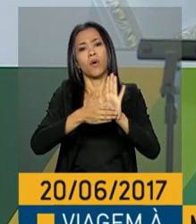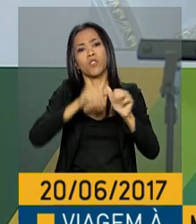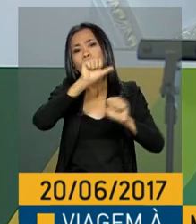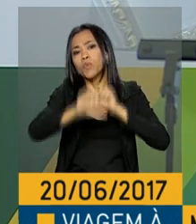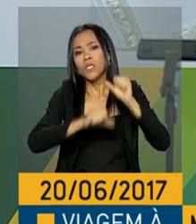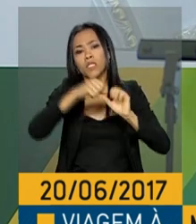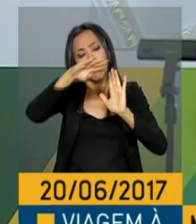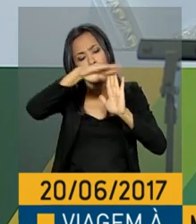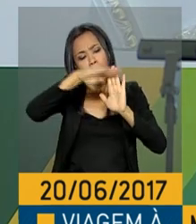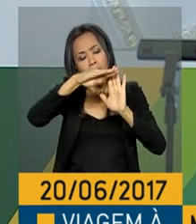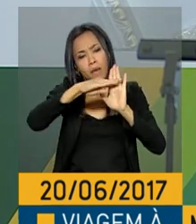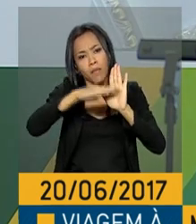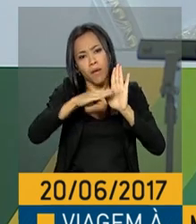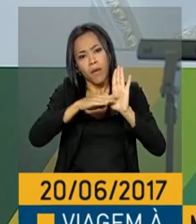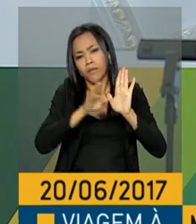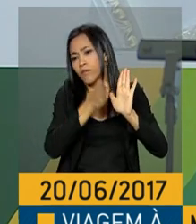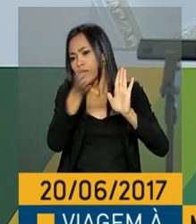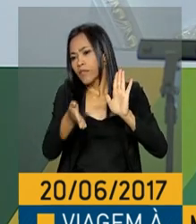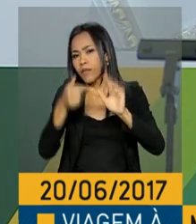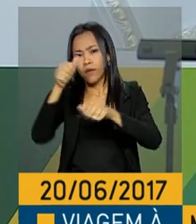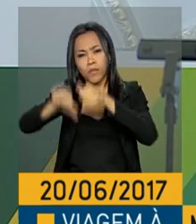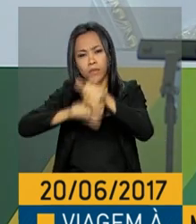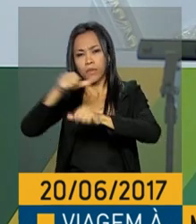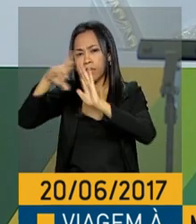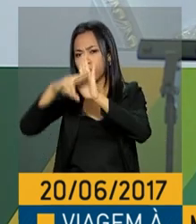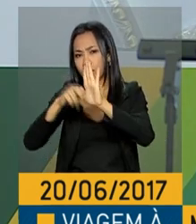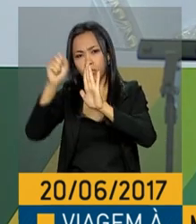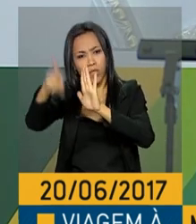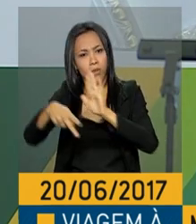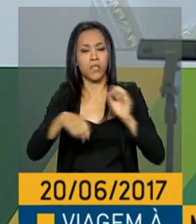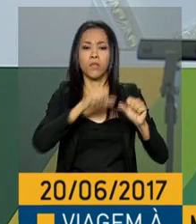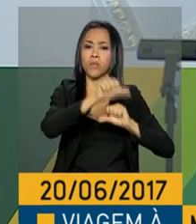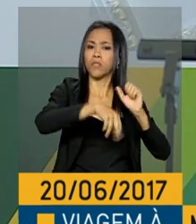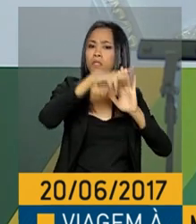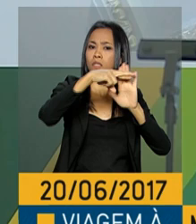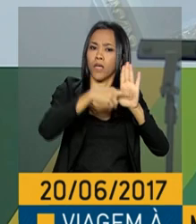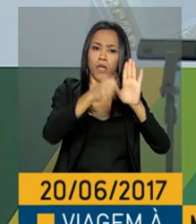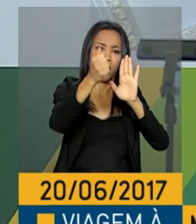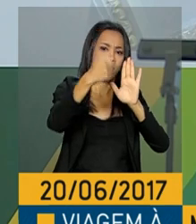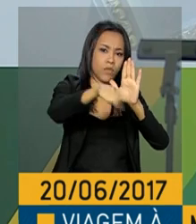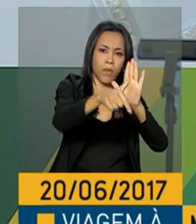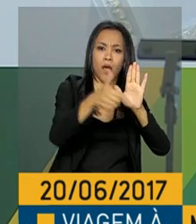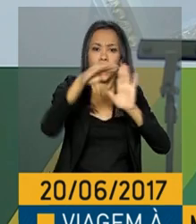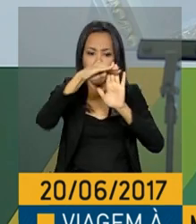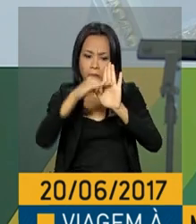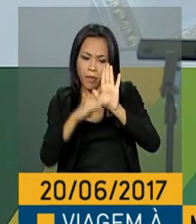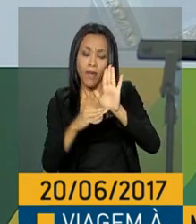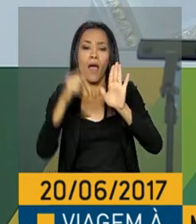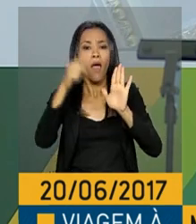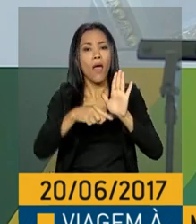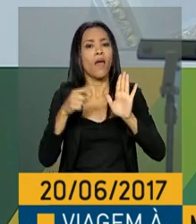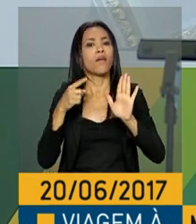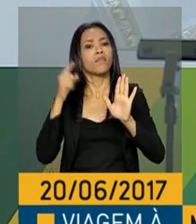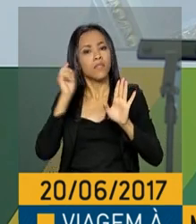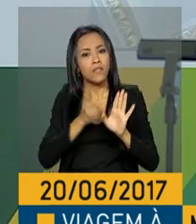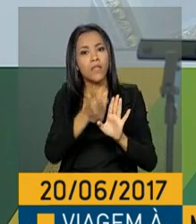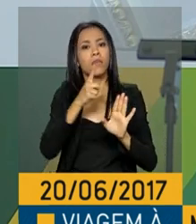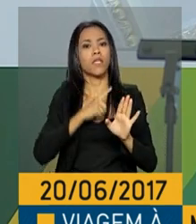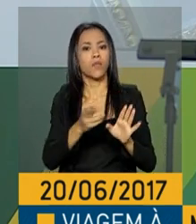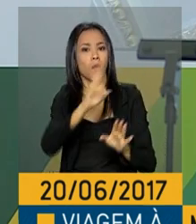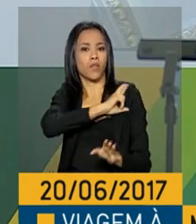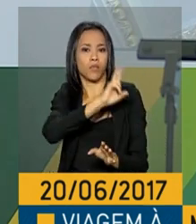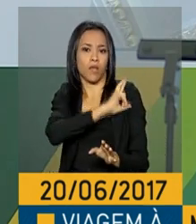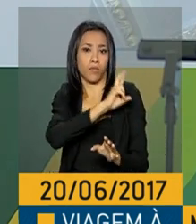para incentivar os investimentos, né, elas são orientadas pela responsabilidade, mas já rende